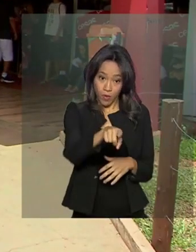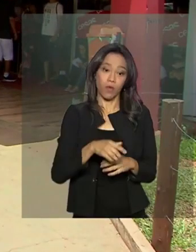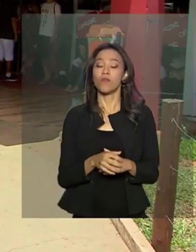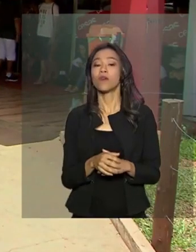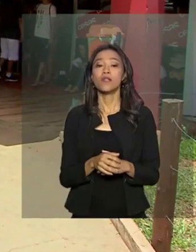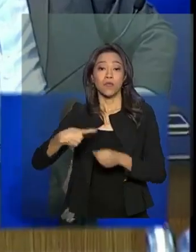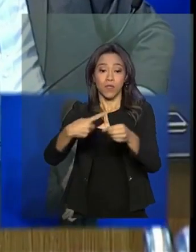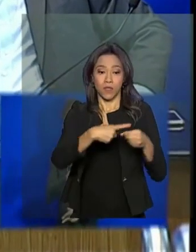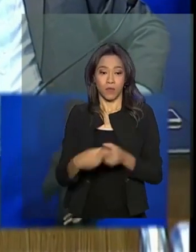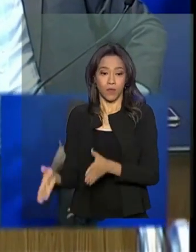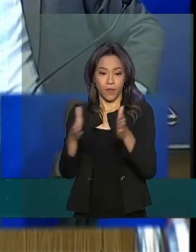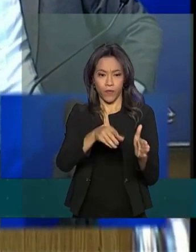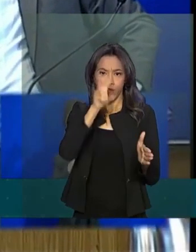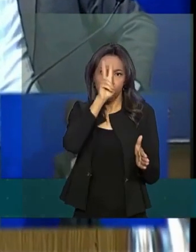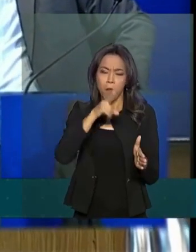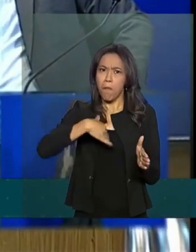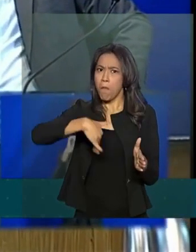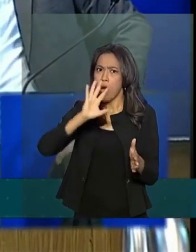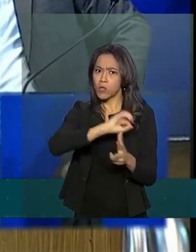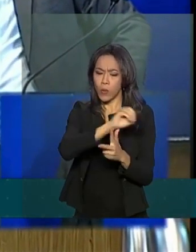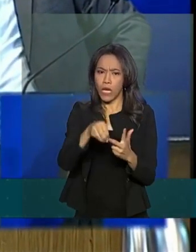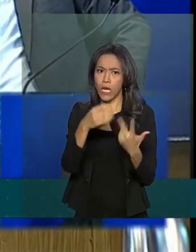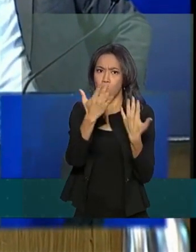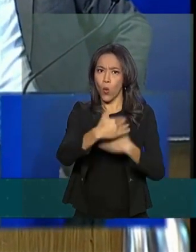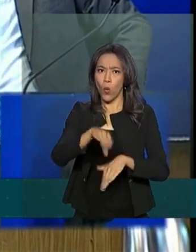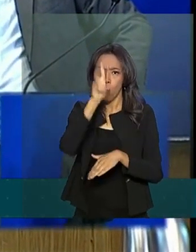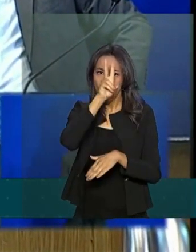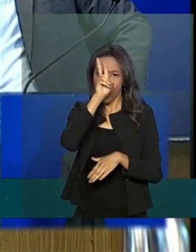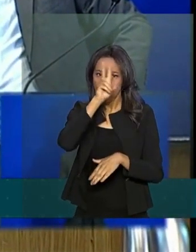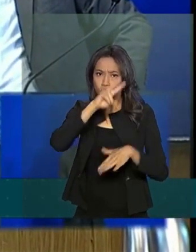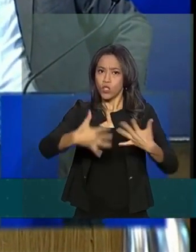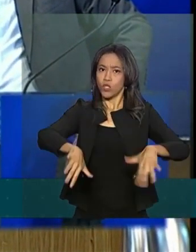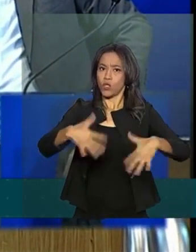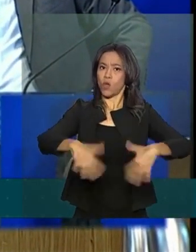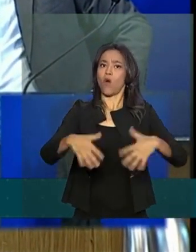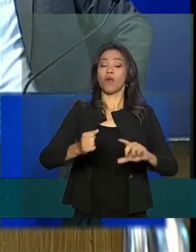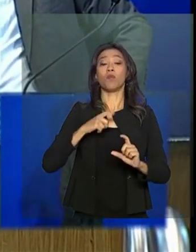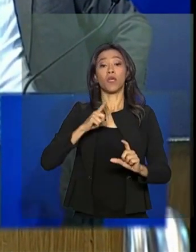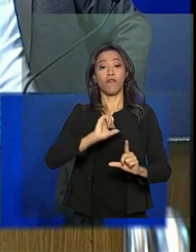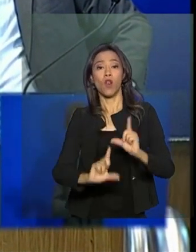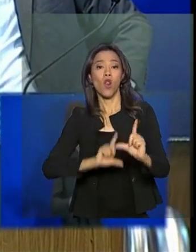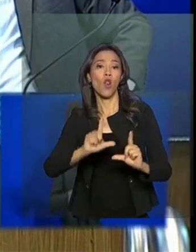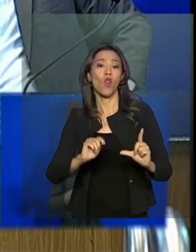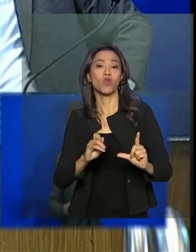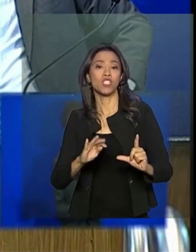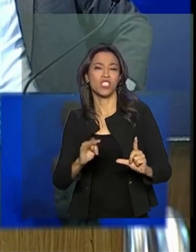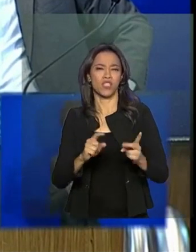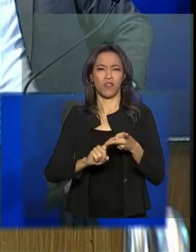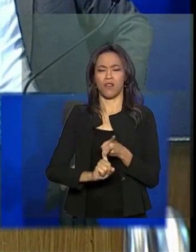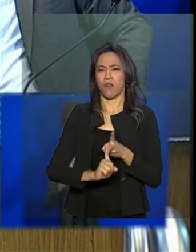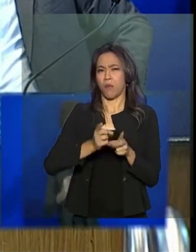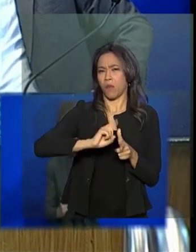realizado em novembro teve um problema grave segundo o governo quase seis mil candidatos tiveram suas notas